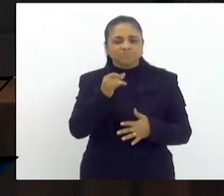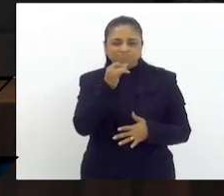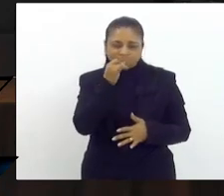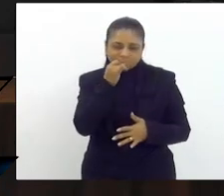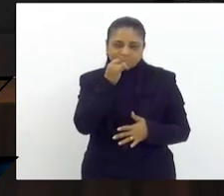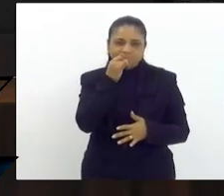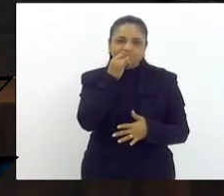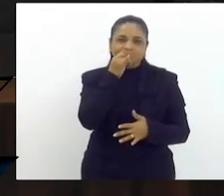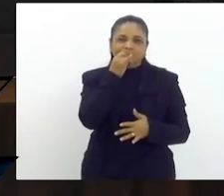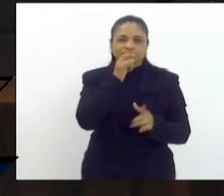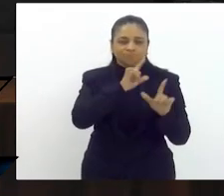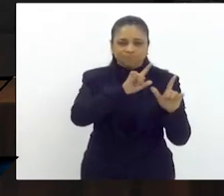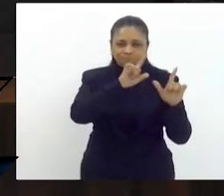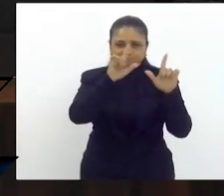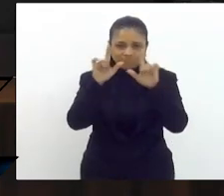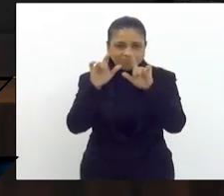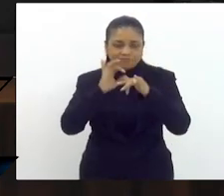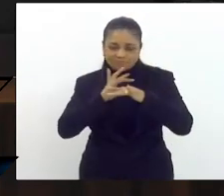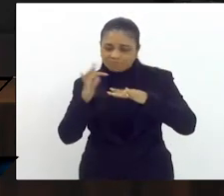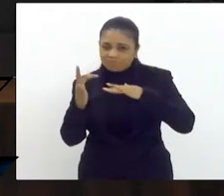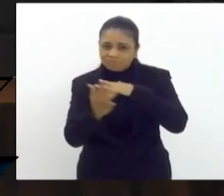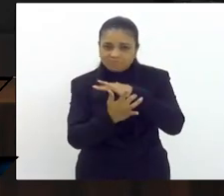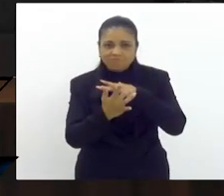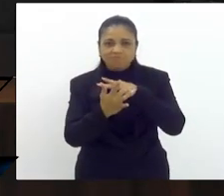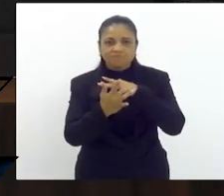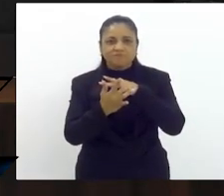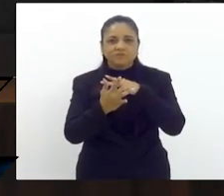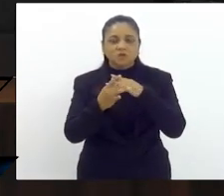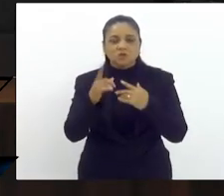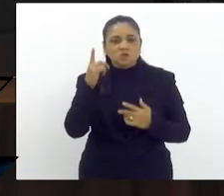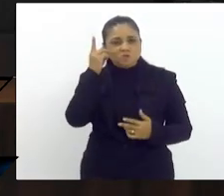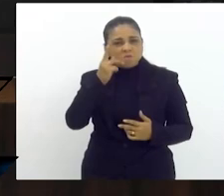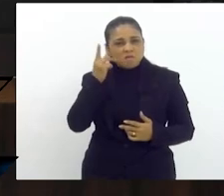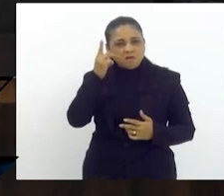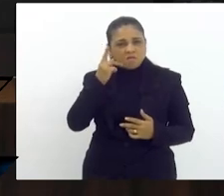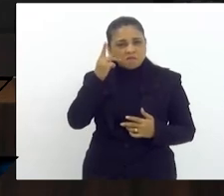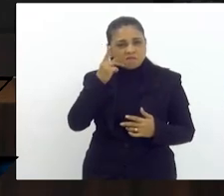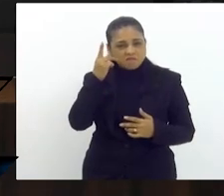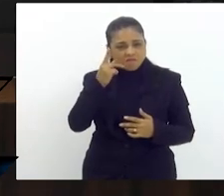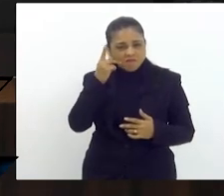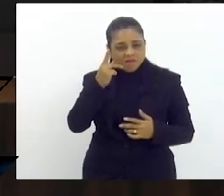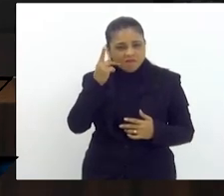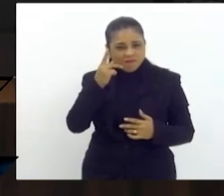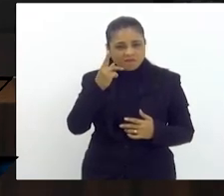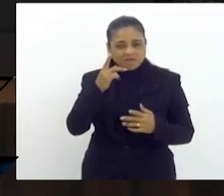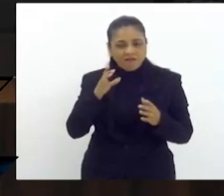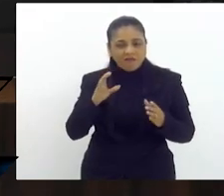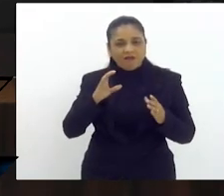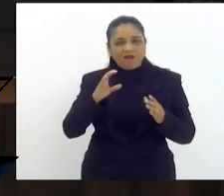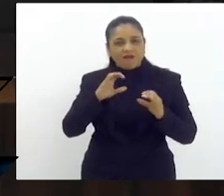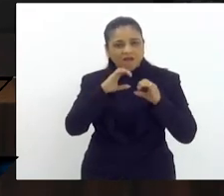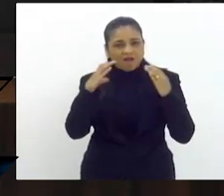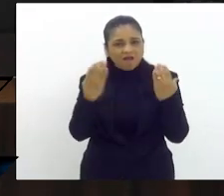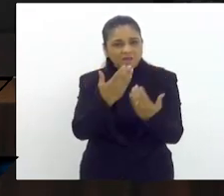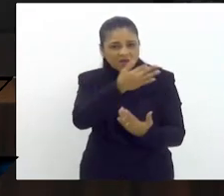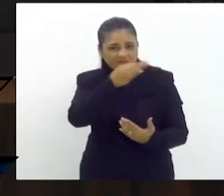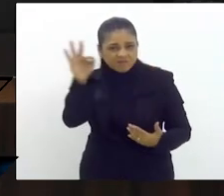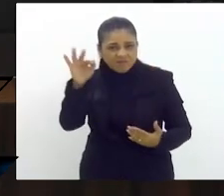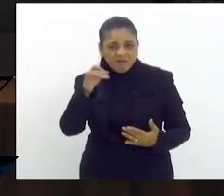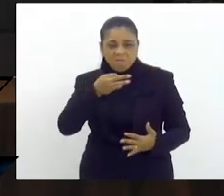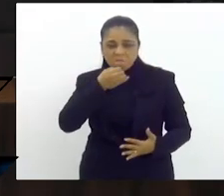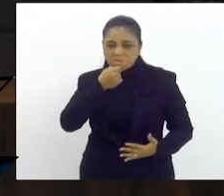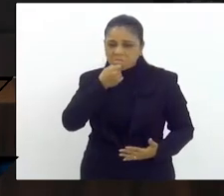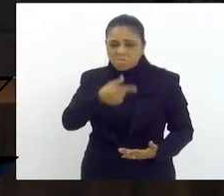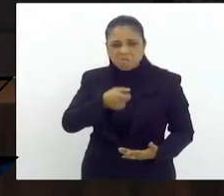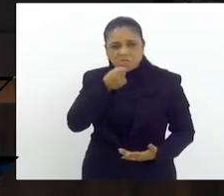sociais um parlamentar da câmara federal né fazer uma piada de mau gosto falando